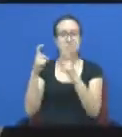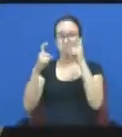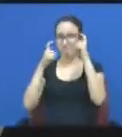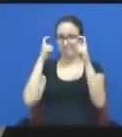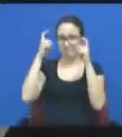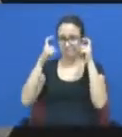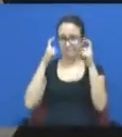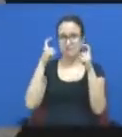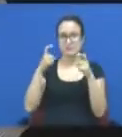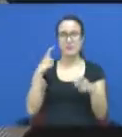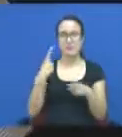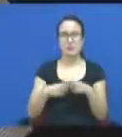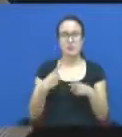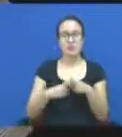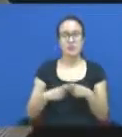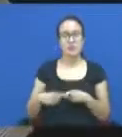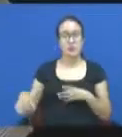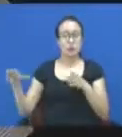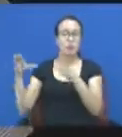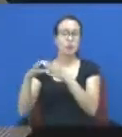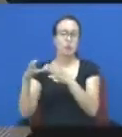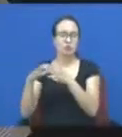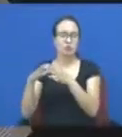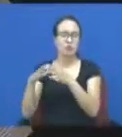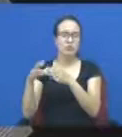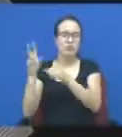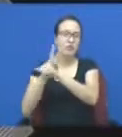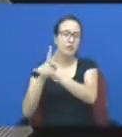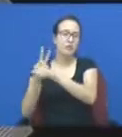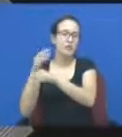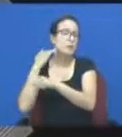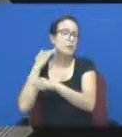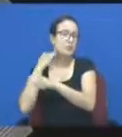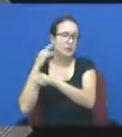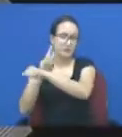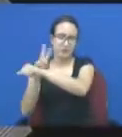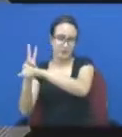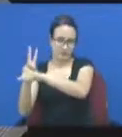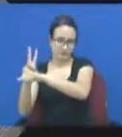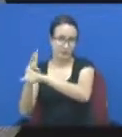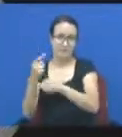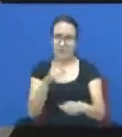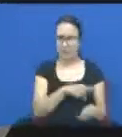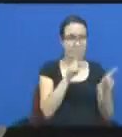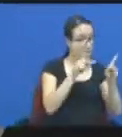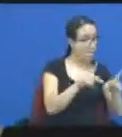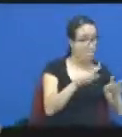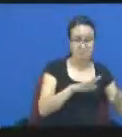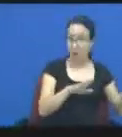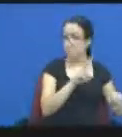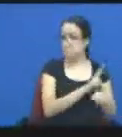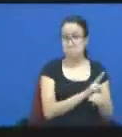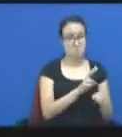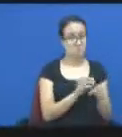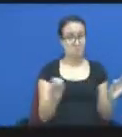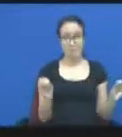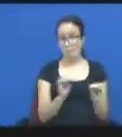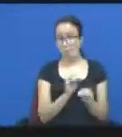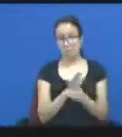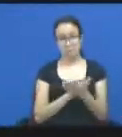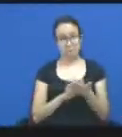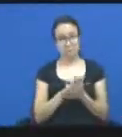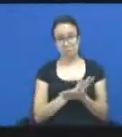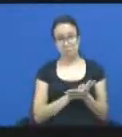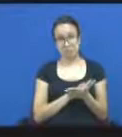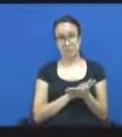é protetora dos banqueiros e não da população. Ela defende o lucro dos banqueiros